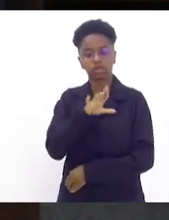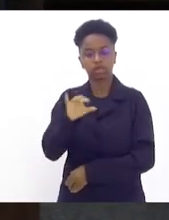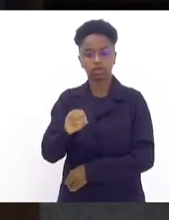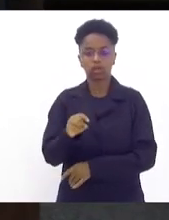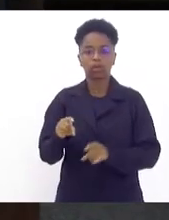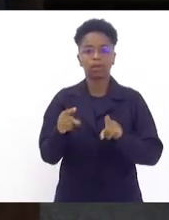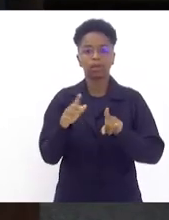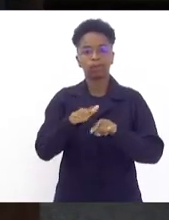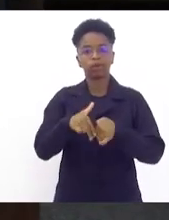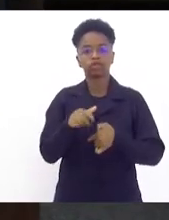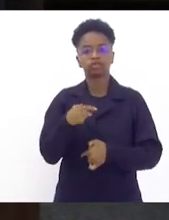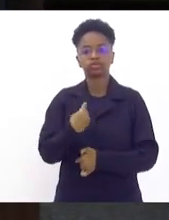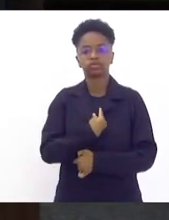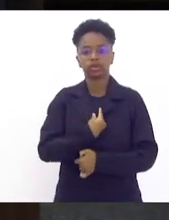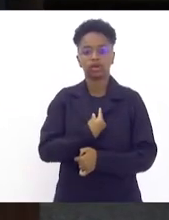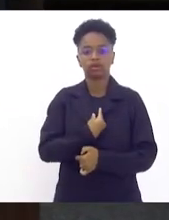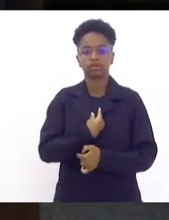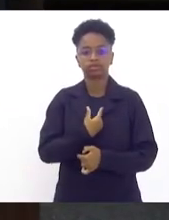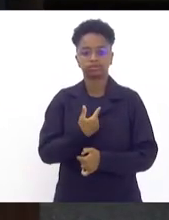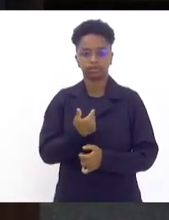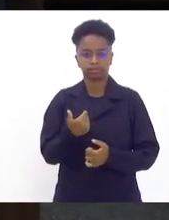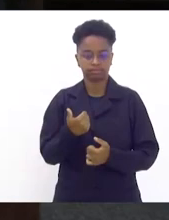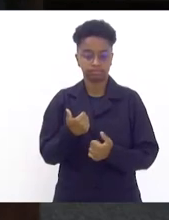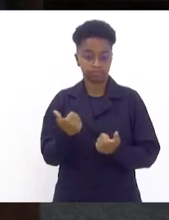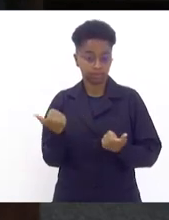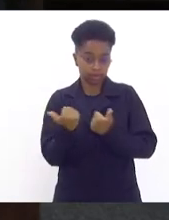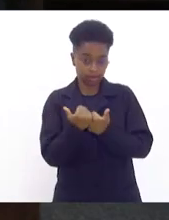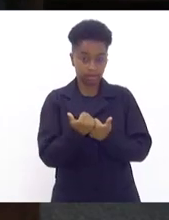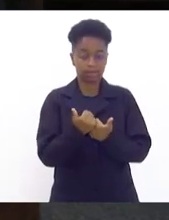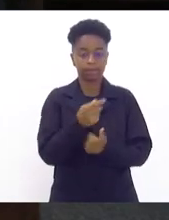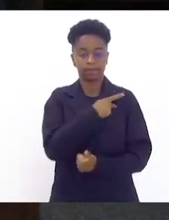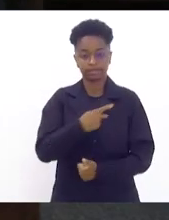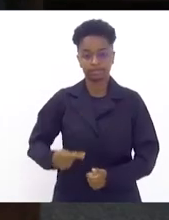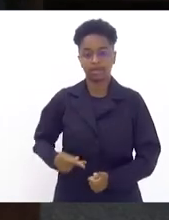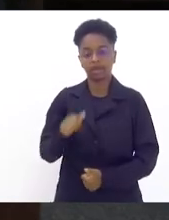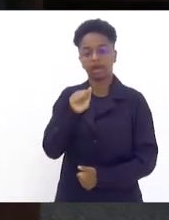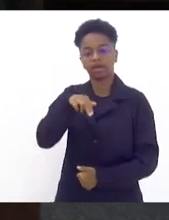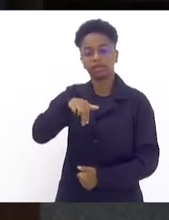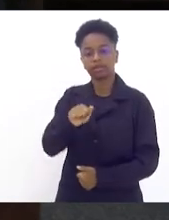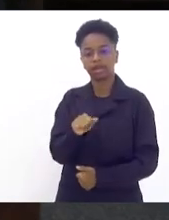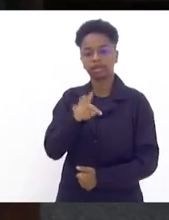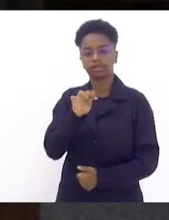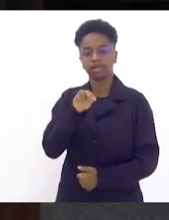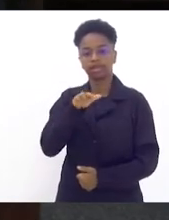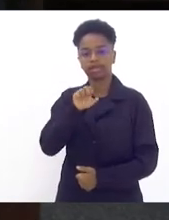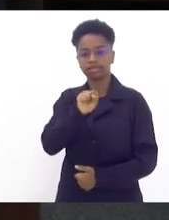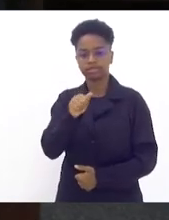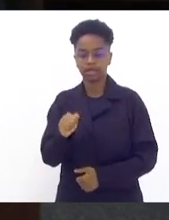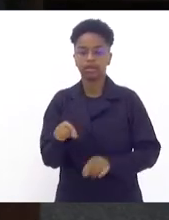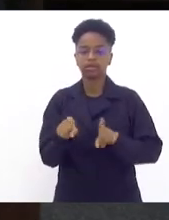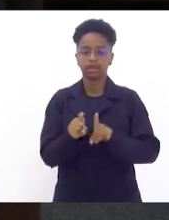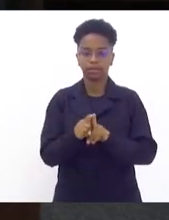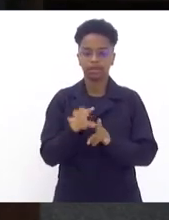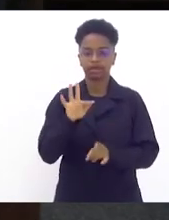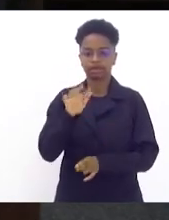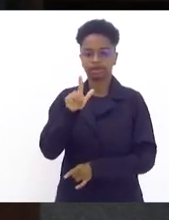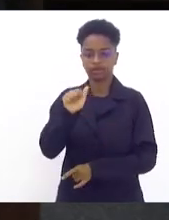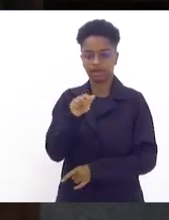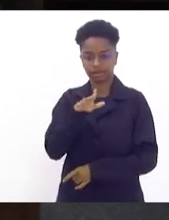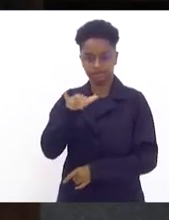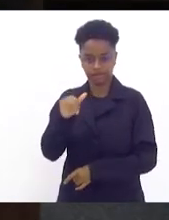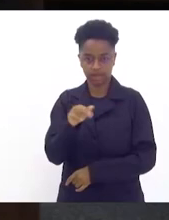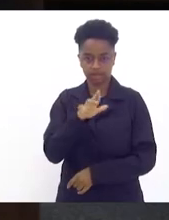figura da nossa queridíssima vice-presidente, doutora Ana Tereza Basílio, na figura da doutora Flávia